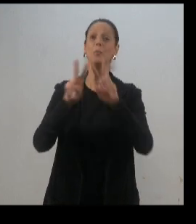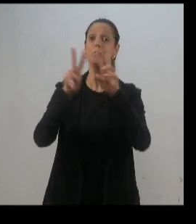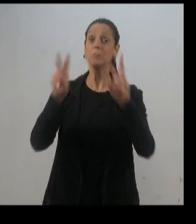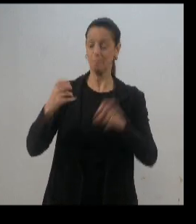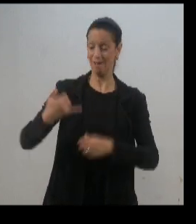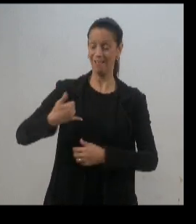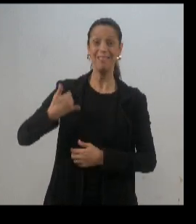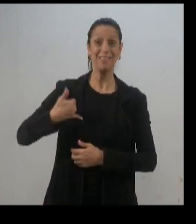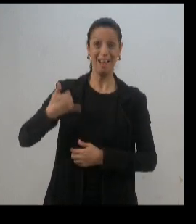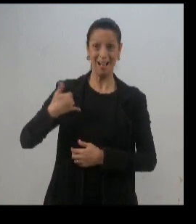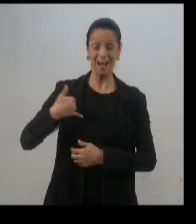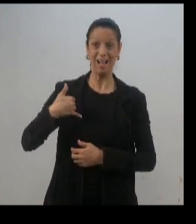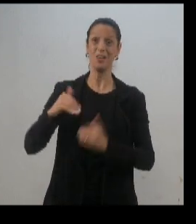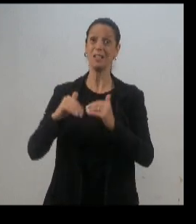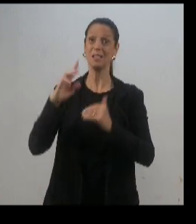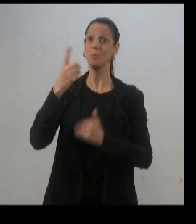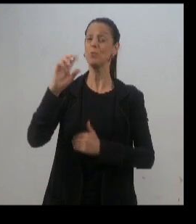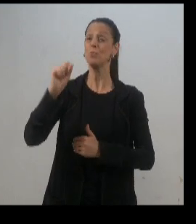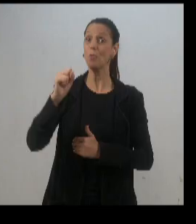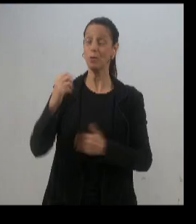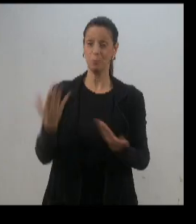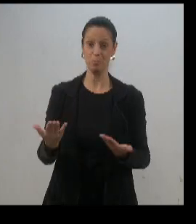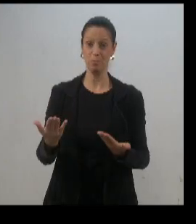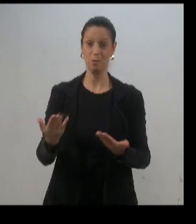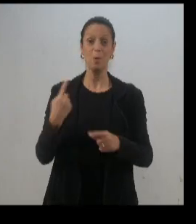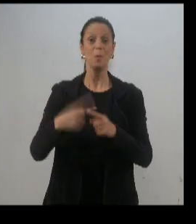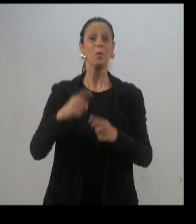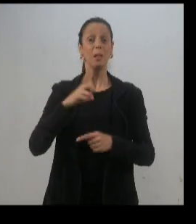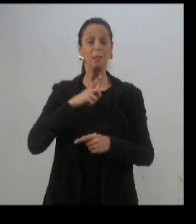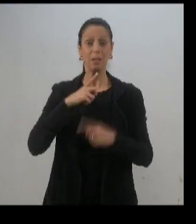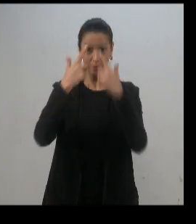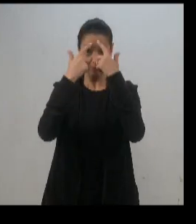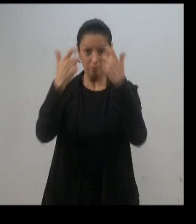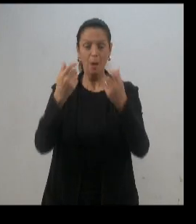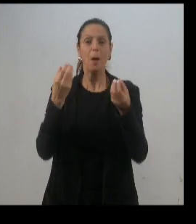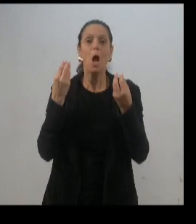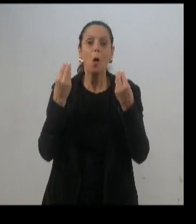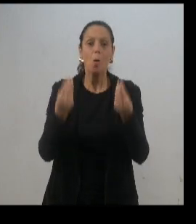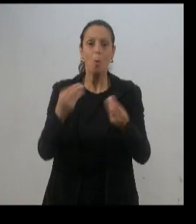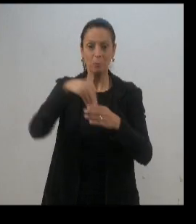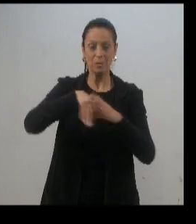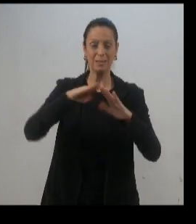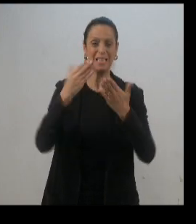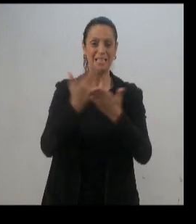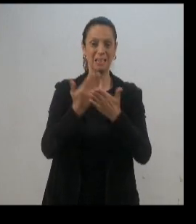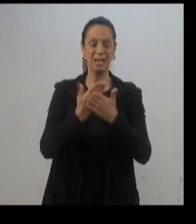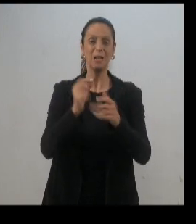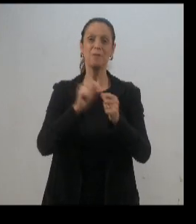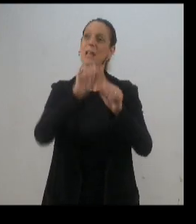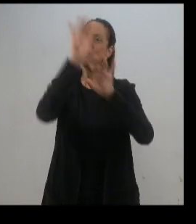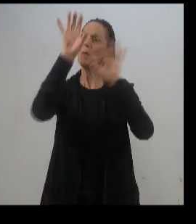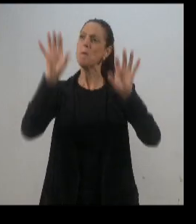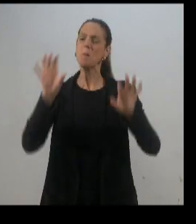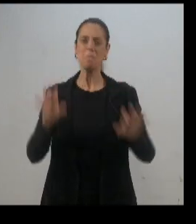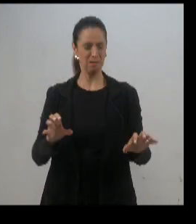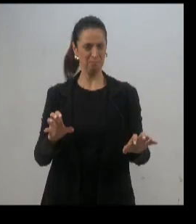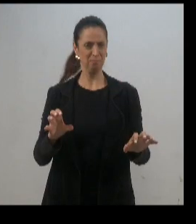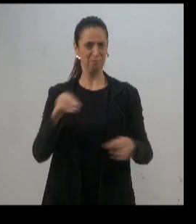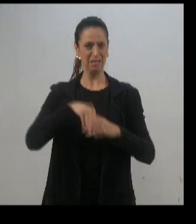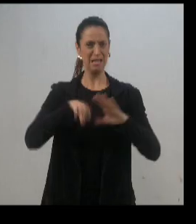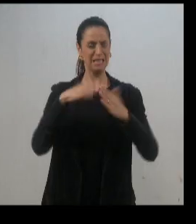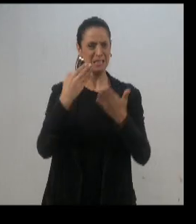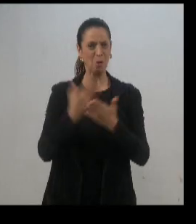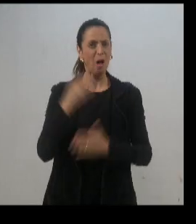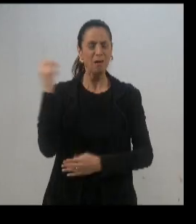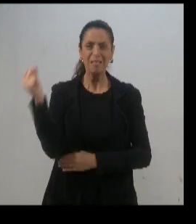conter violência extrema. E ela foi utilizada como objeto de decoração para um ambiente escolar. Isso é